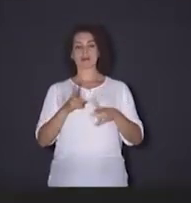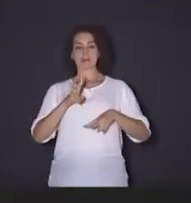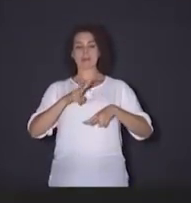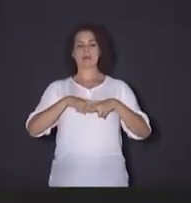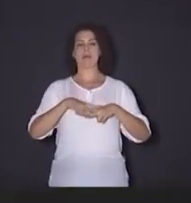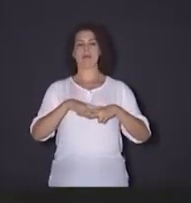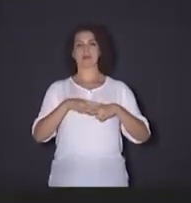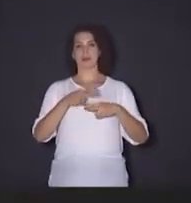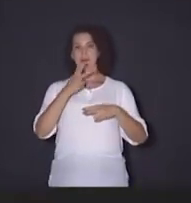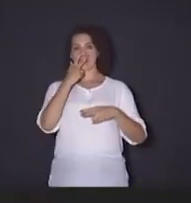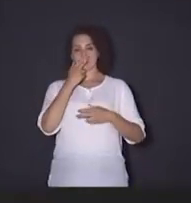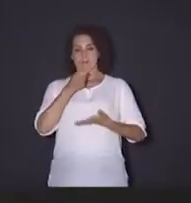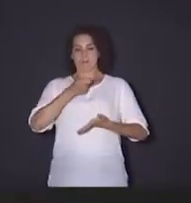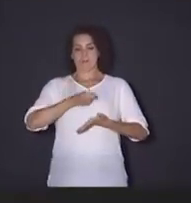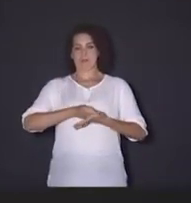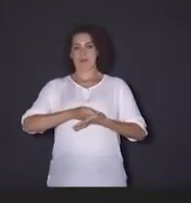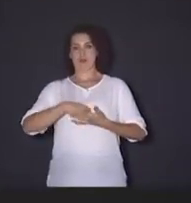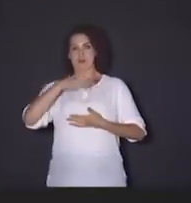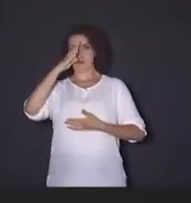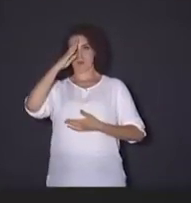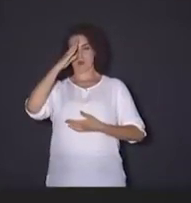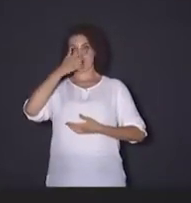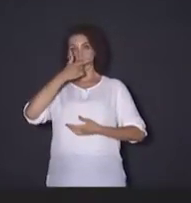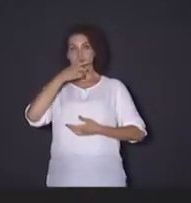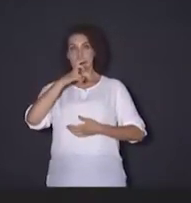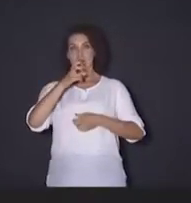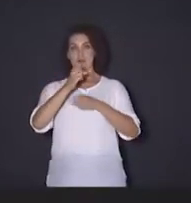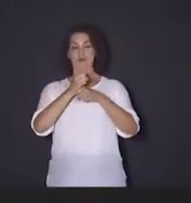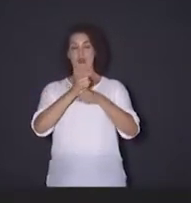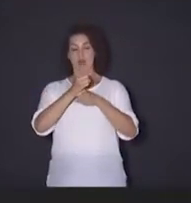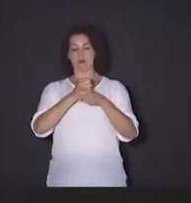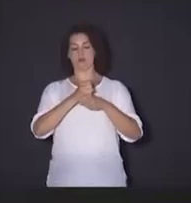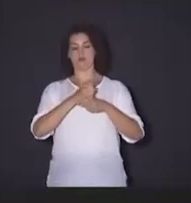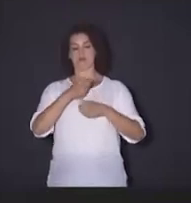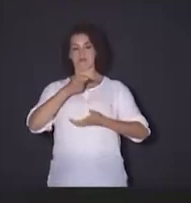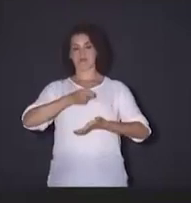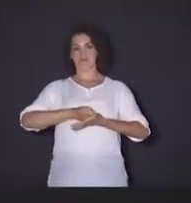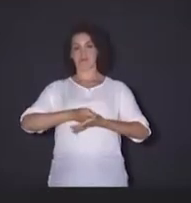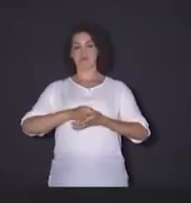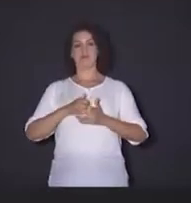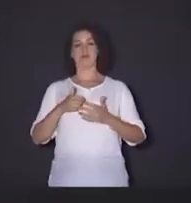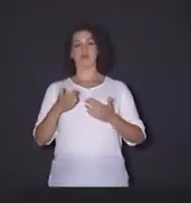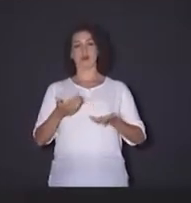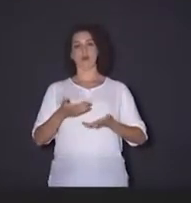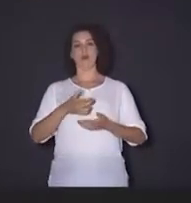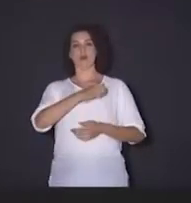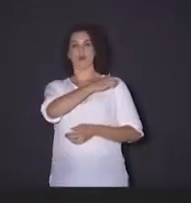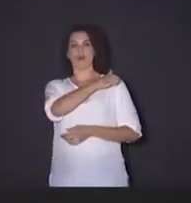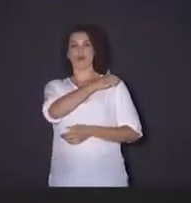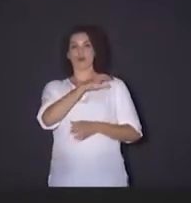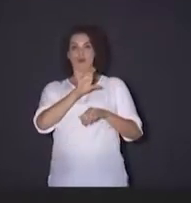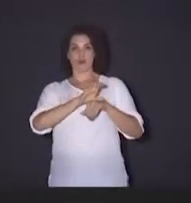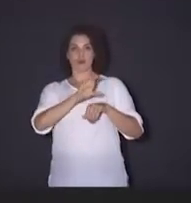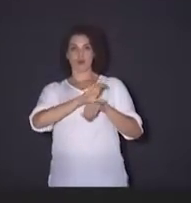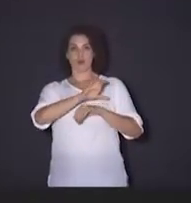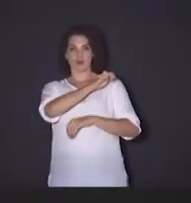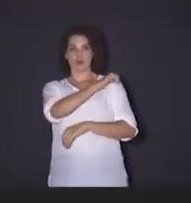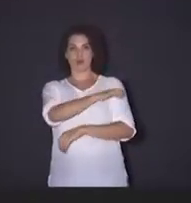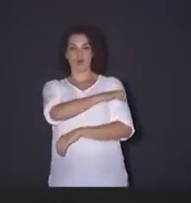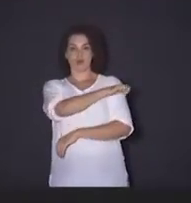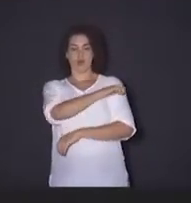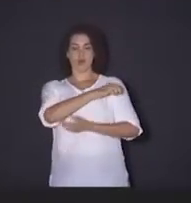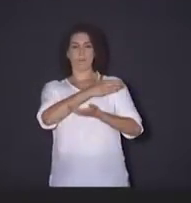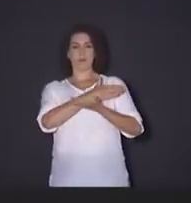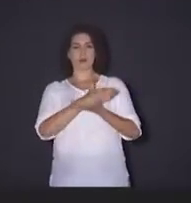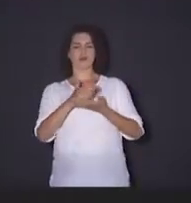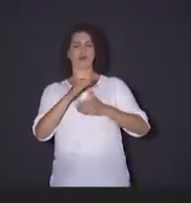né? Durante toda a ditadura, foram 25 anos, é ano para caramba. Então, a enfermagem começou a fazer essa